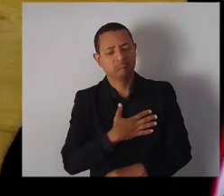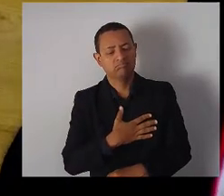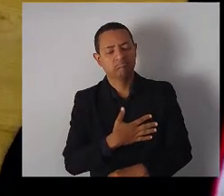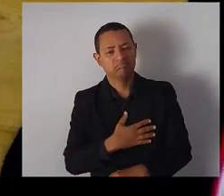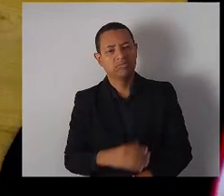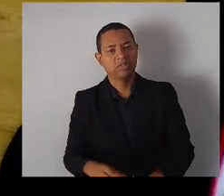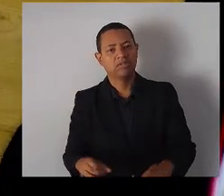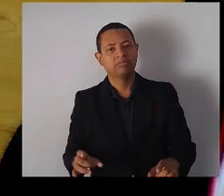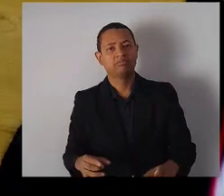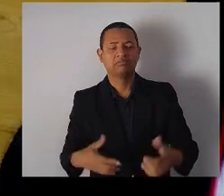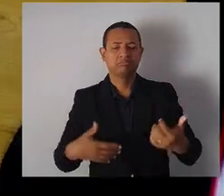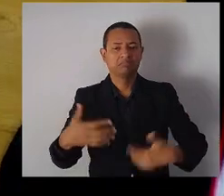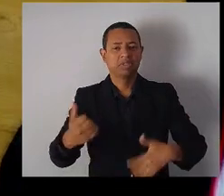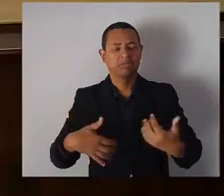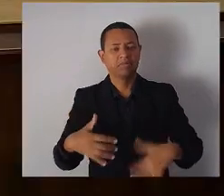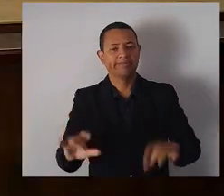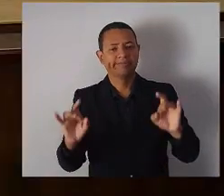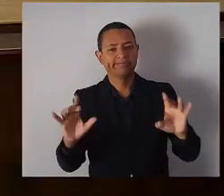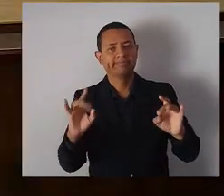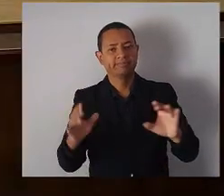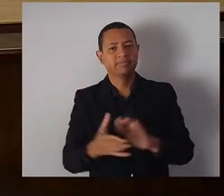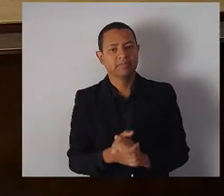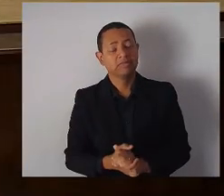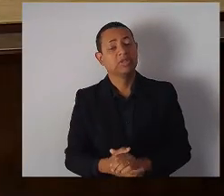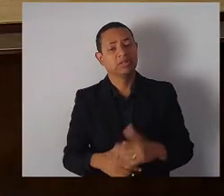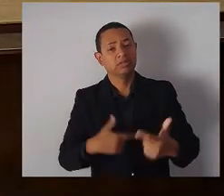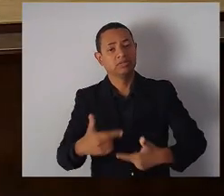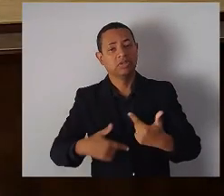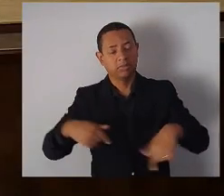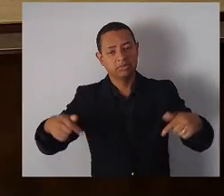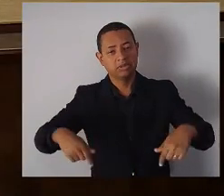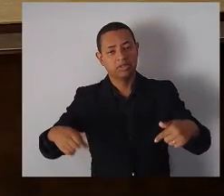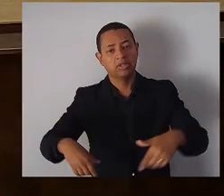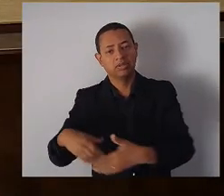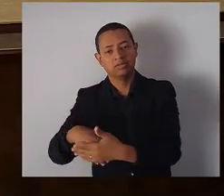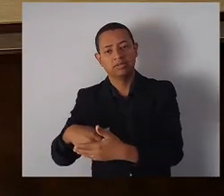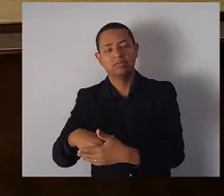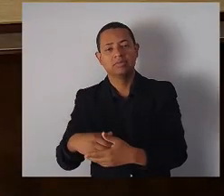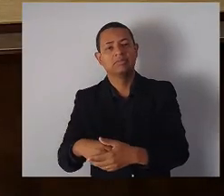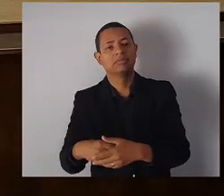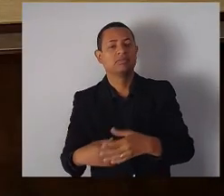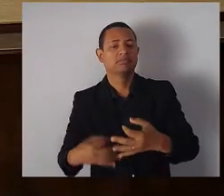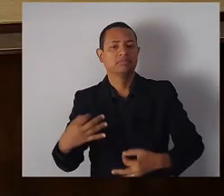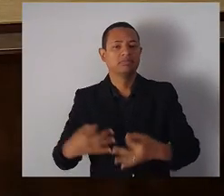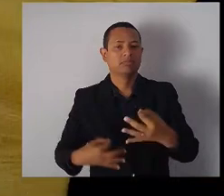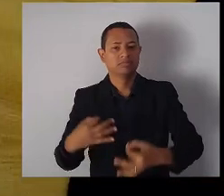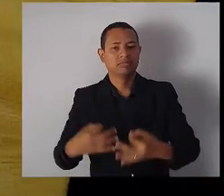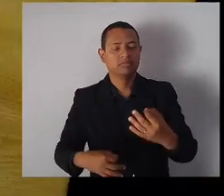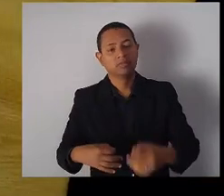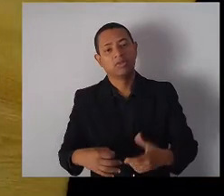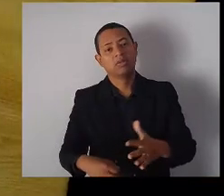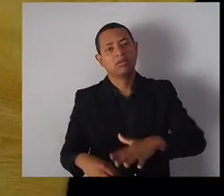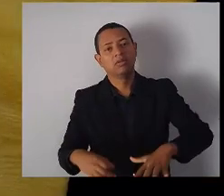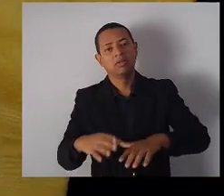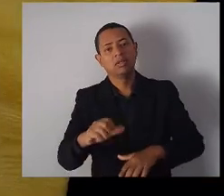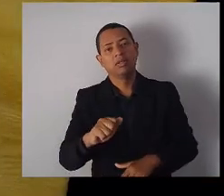trabalhos da Justiça Eleitoral aqui no Cariri. Cumprimento os advogados, na pessoa do querido